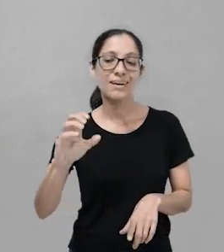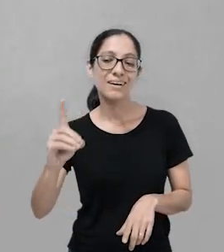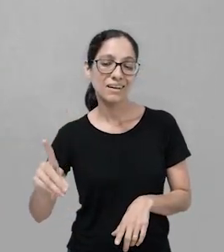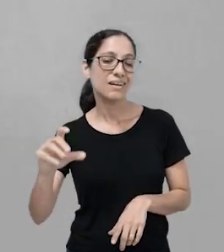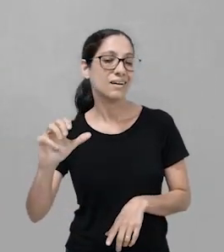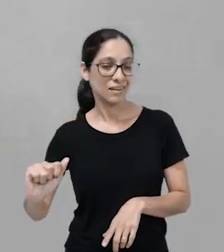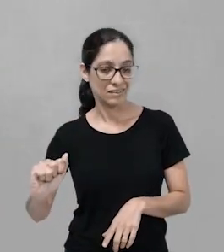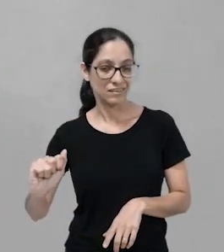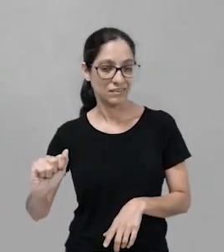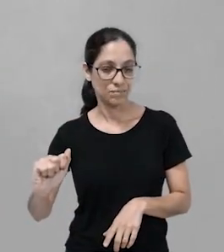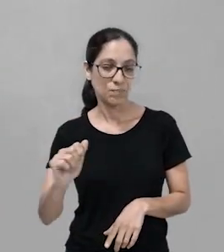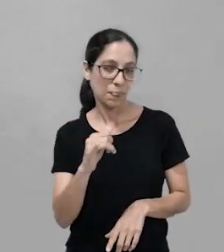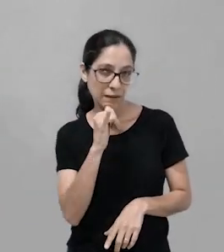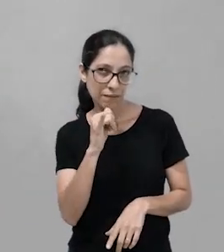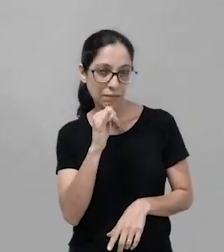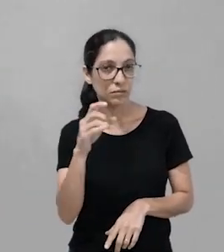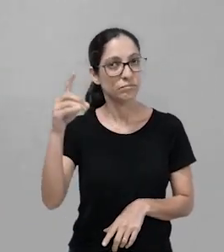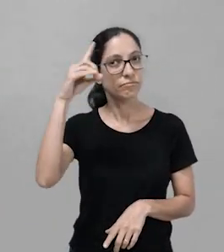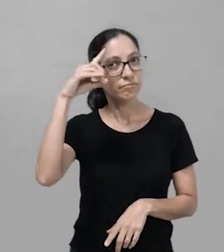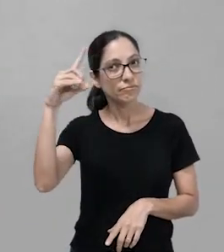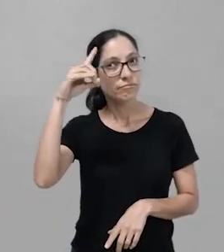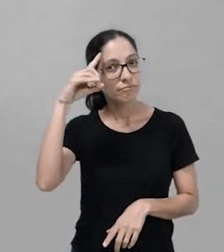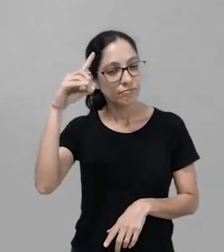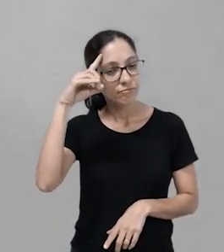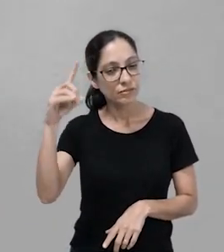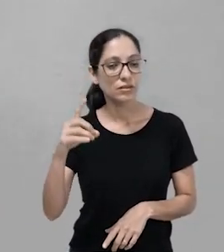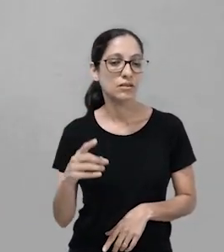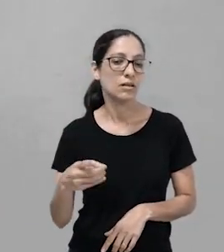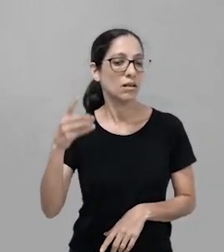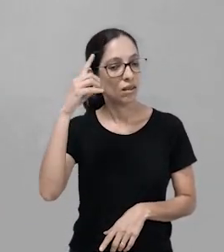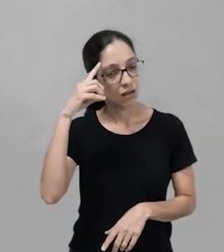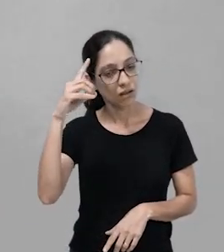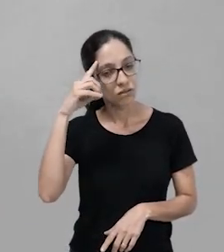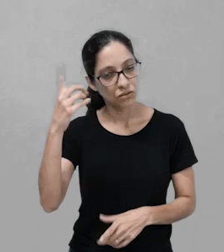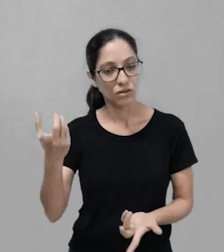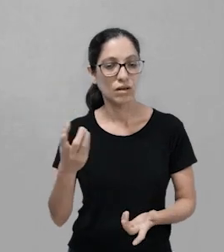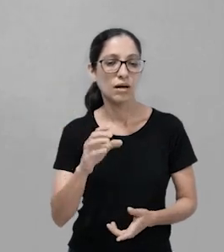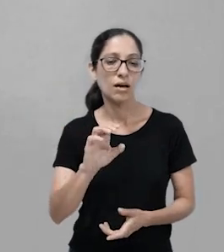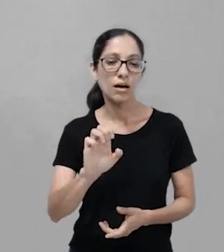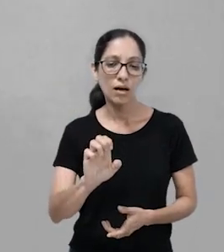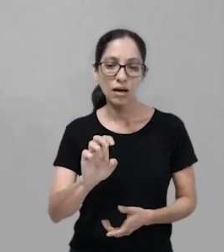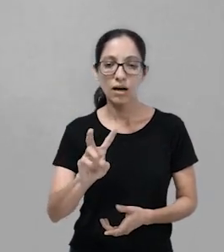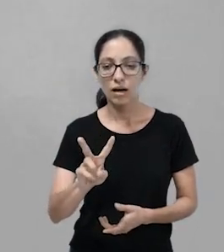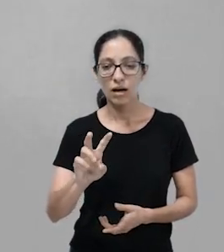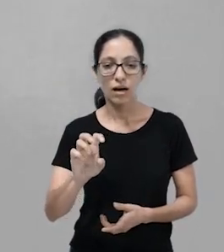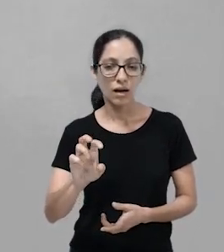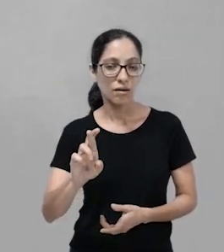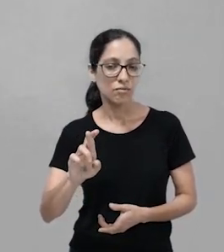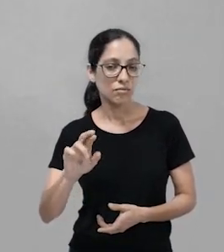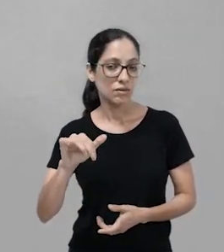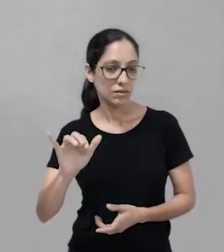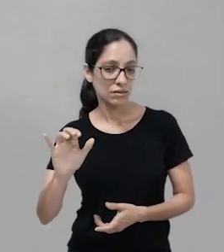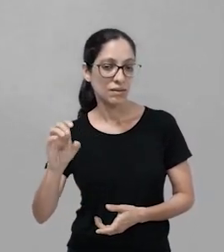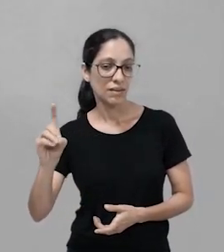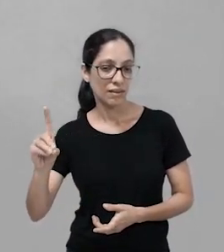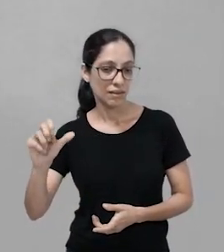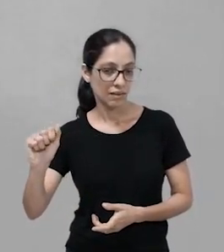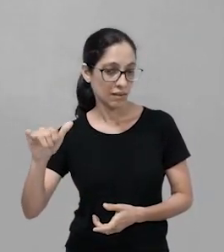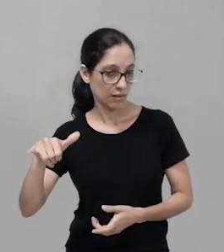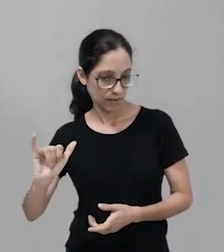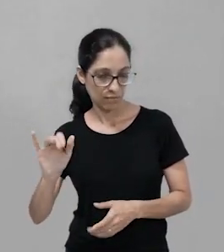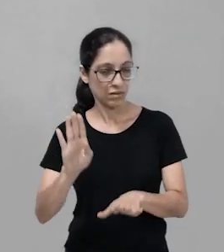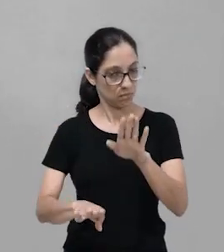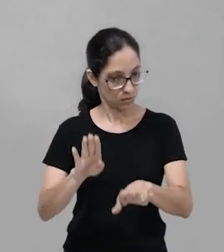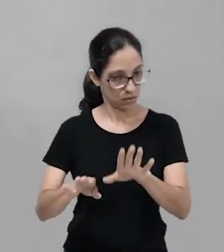Então, cada dia, every day, todo dia, every day. Então, vai depender do contexto mais